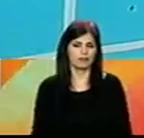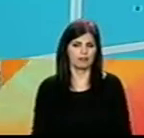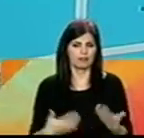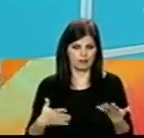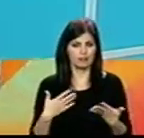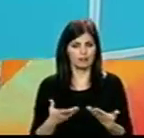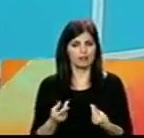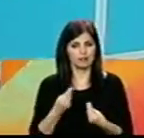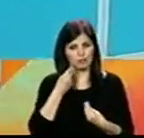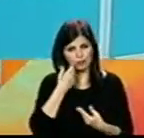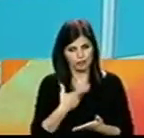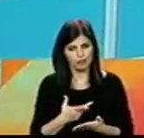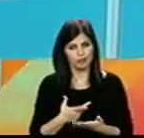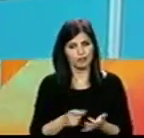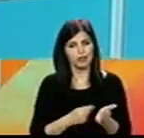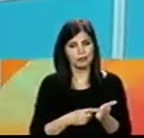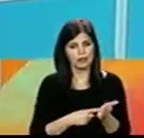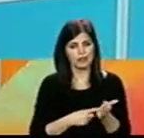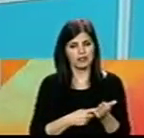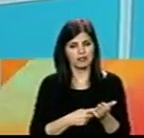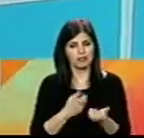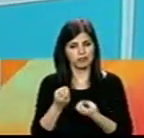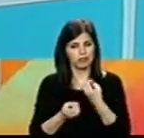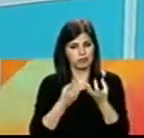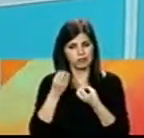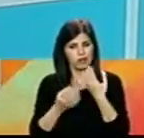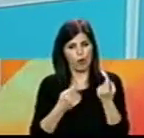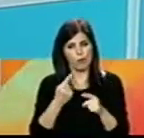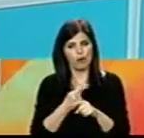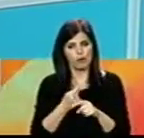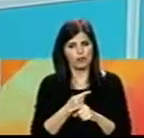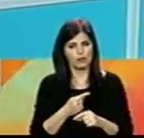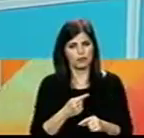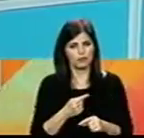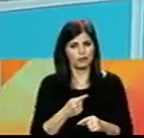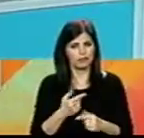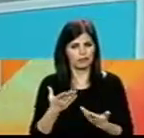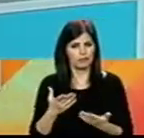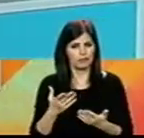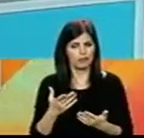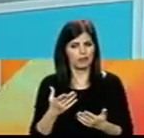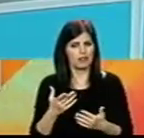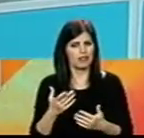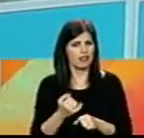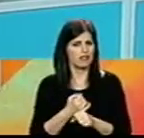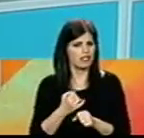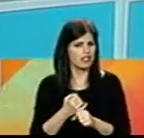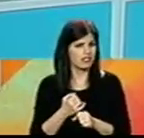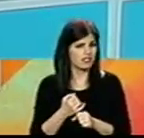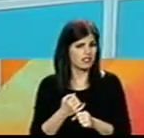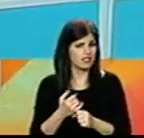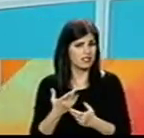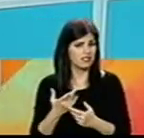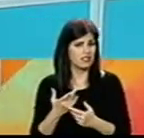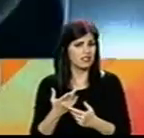já. Precisa de ferver qualquer coisa, não é? Precisa de ficar mais quente. Isto, nada, fazer o aceite de ajo, que já está a ponto